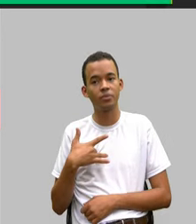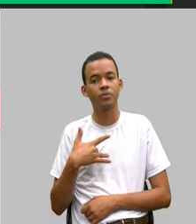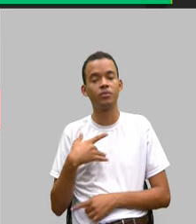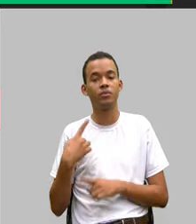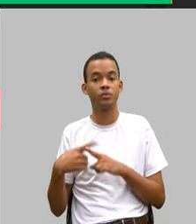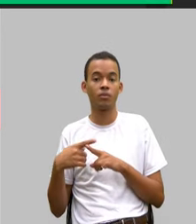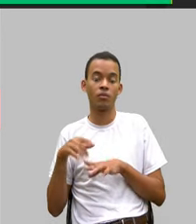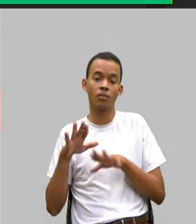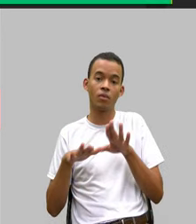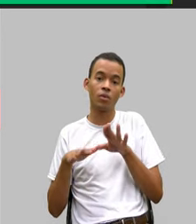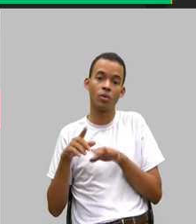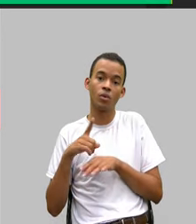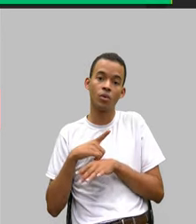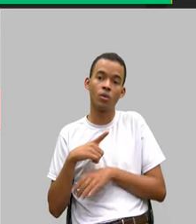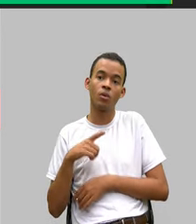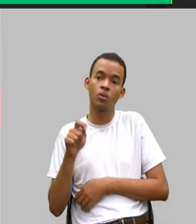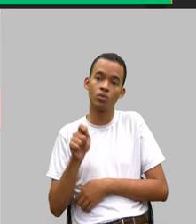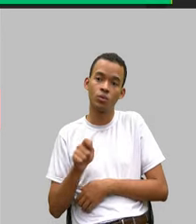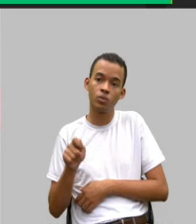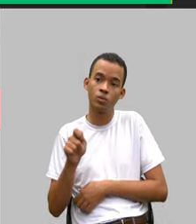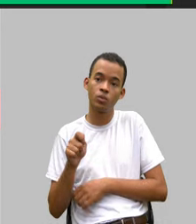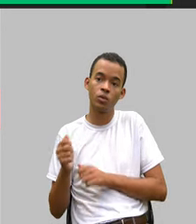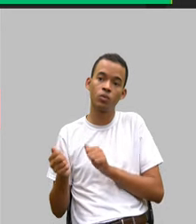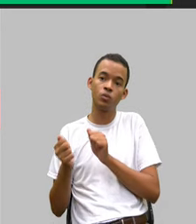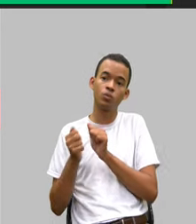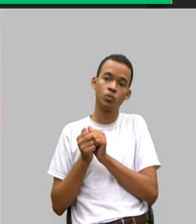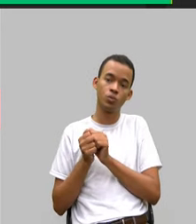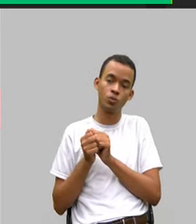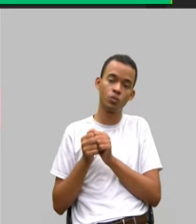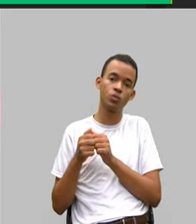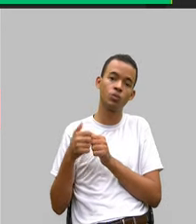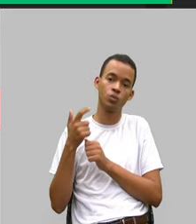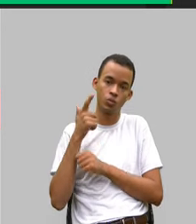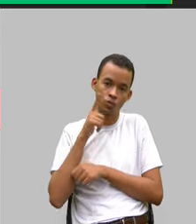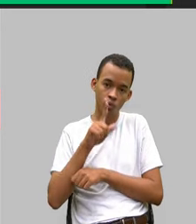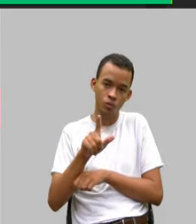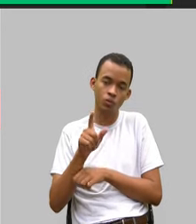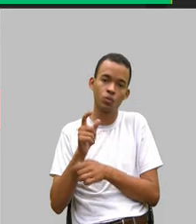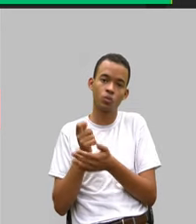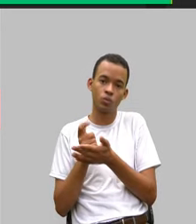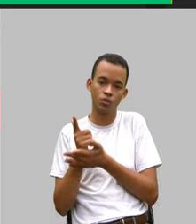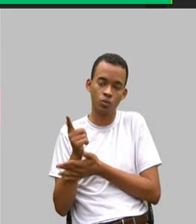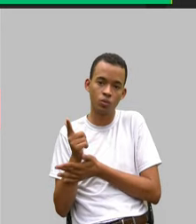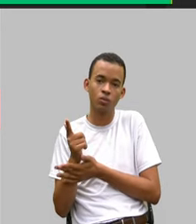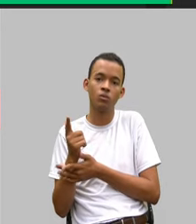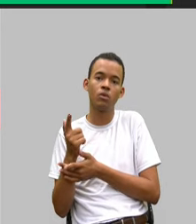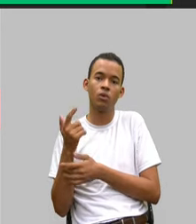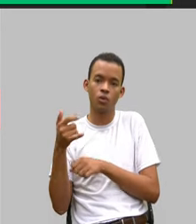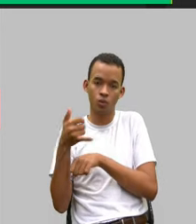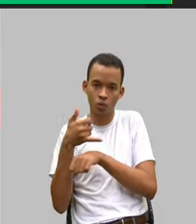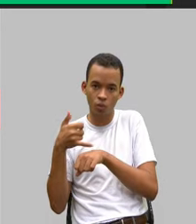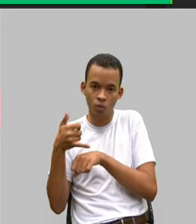eh ao lado dele eh nesse início de tratamento que foi conduzido com óleo importado essa